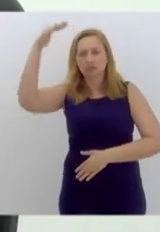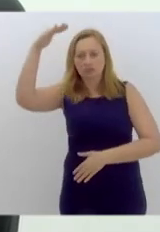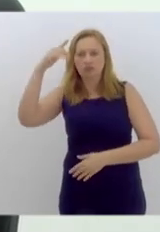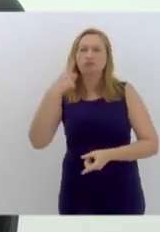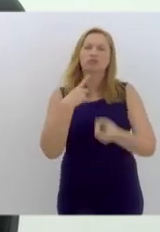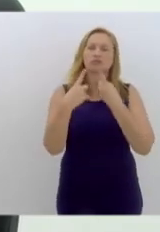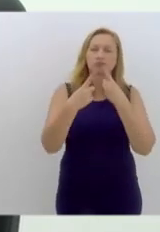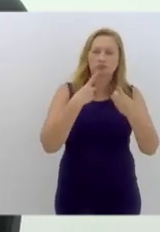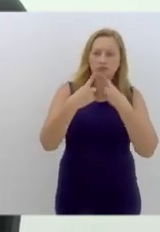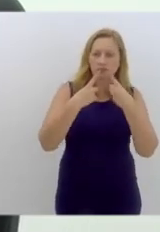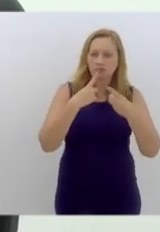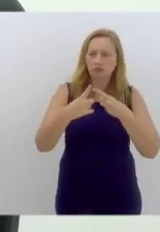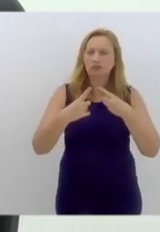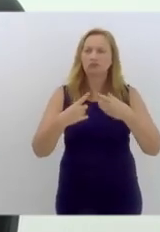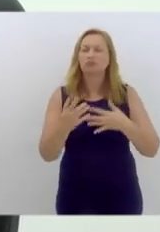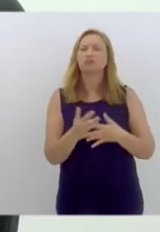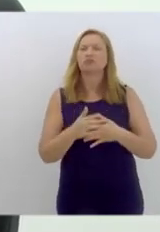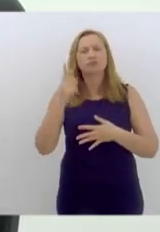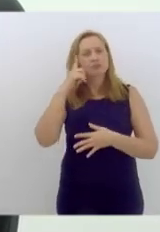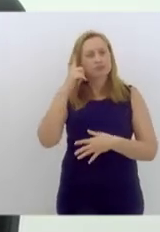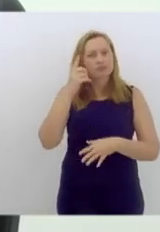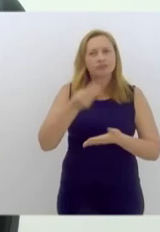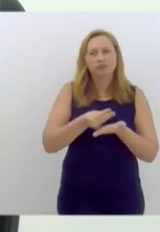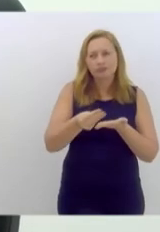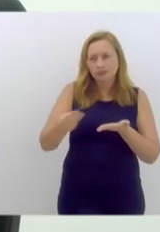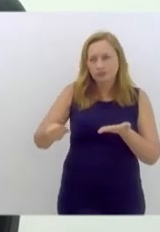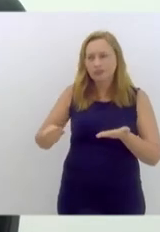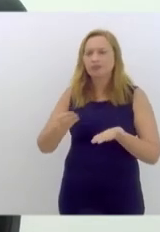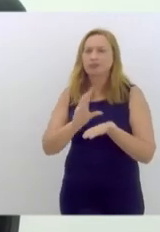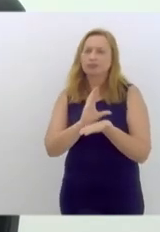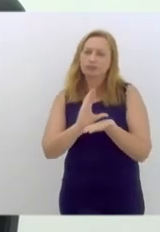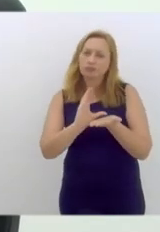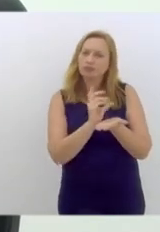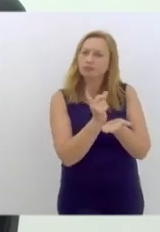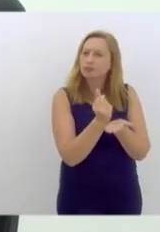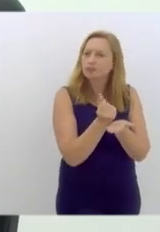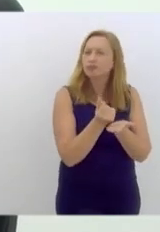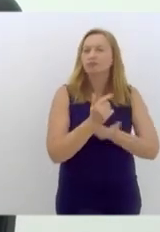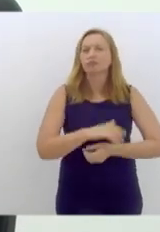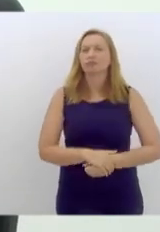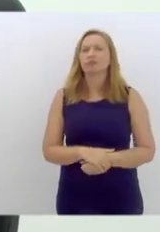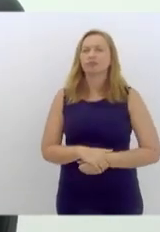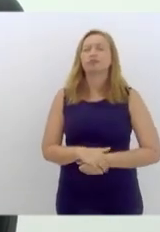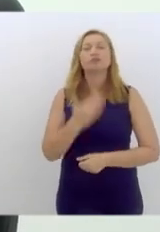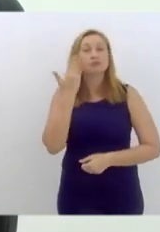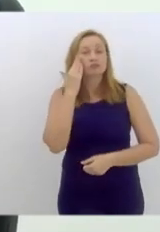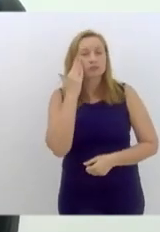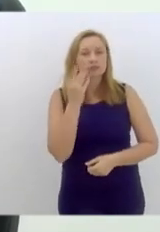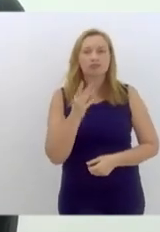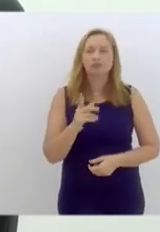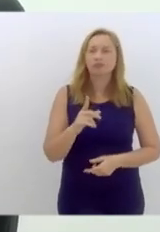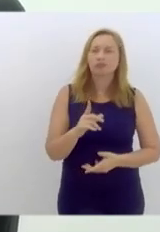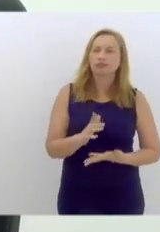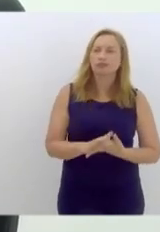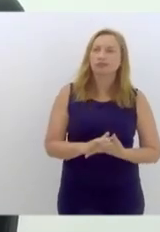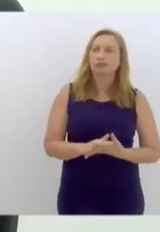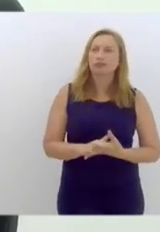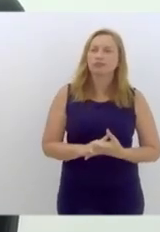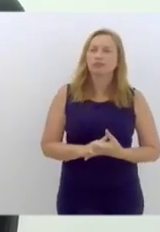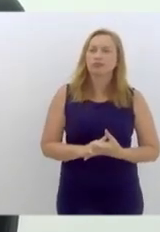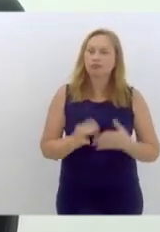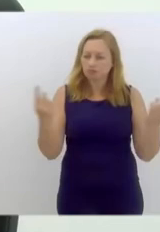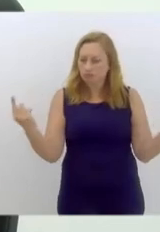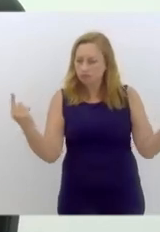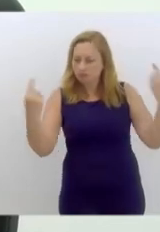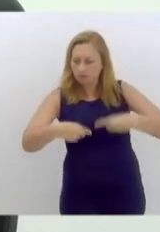ser... um dos aspectos a gente pensar na distribuição desses recursos. Uma compreensão que a gente tem é que se a gente tem um